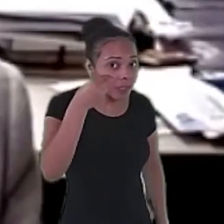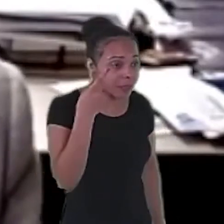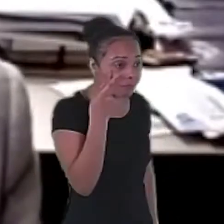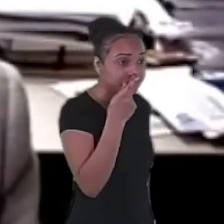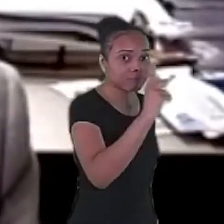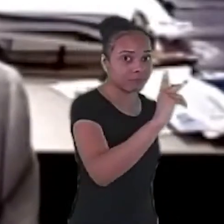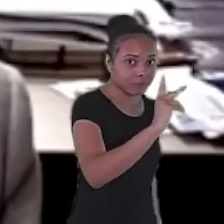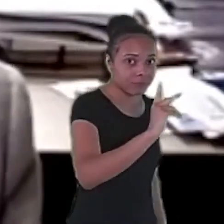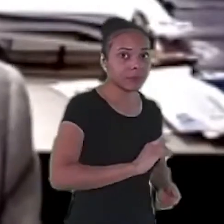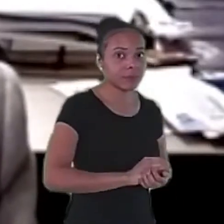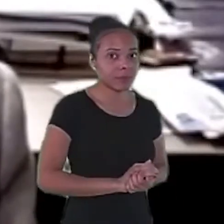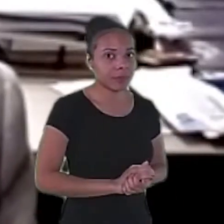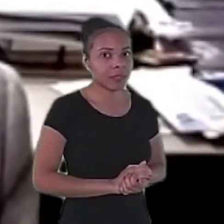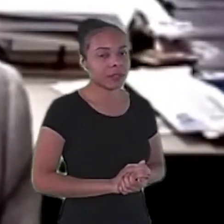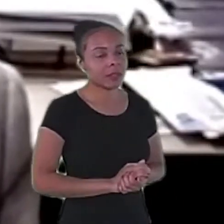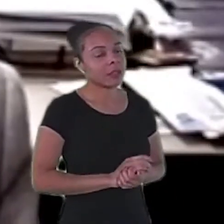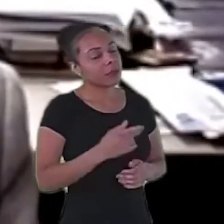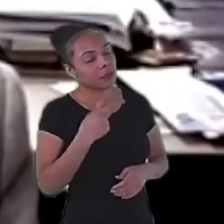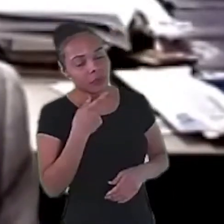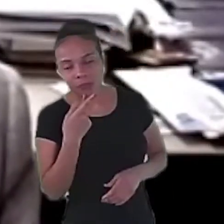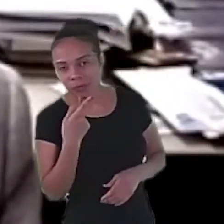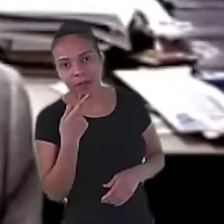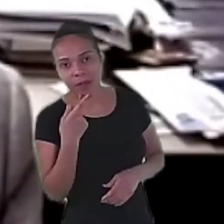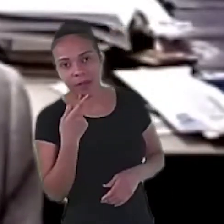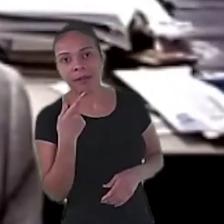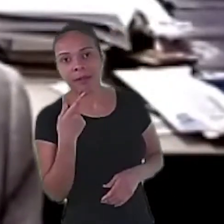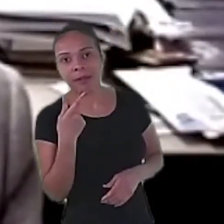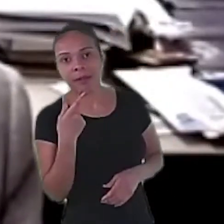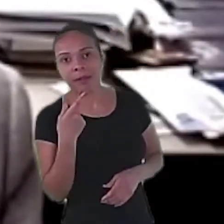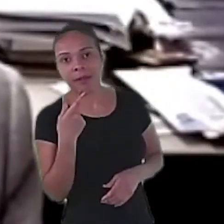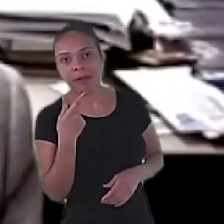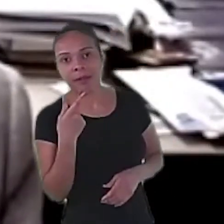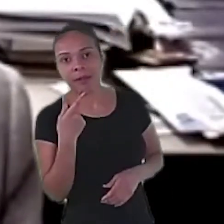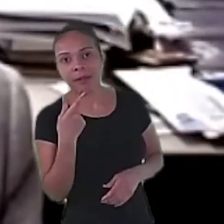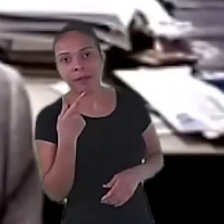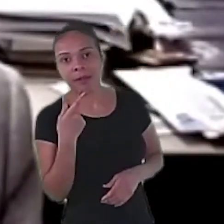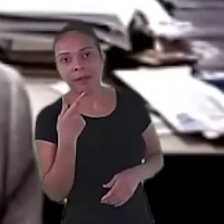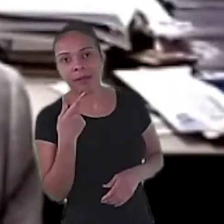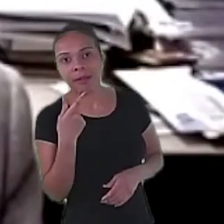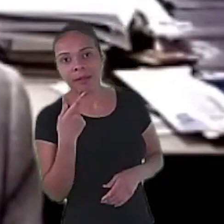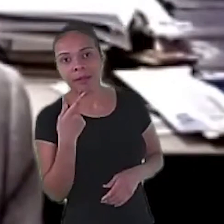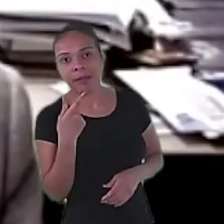governo autoritário, totalitário, sem liberdade. Esse também é um desafio